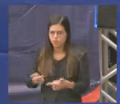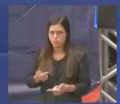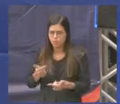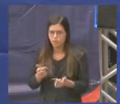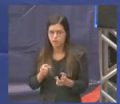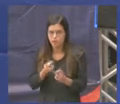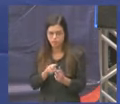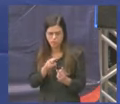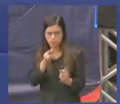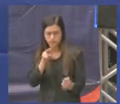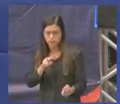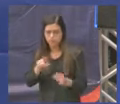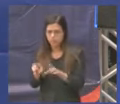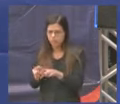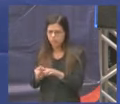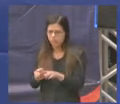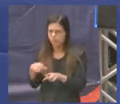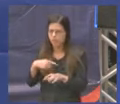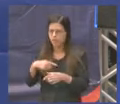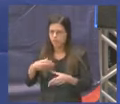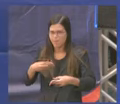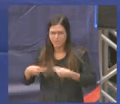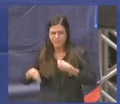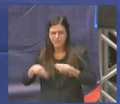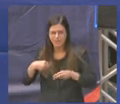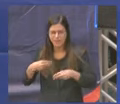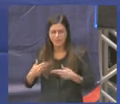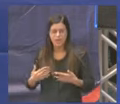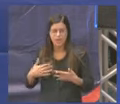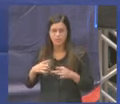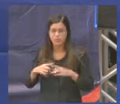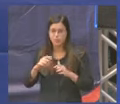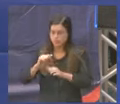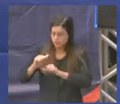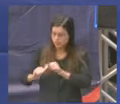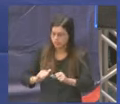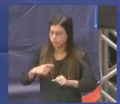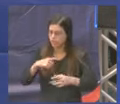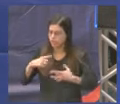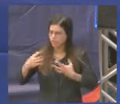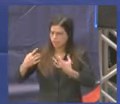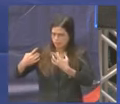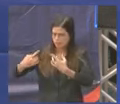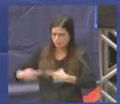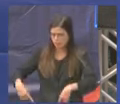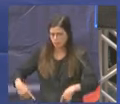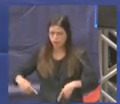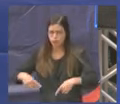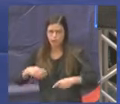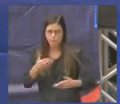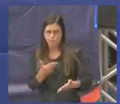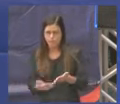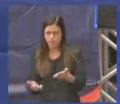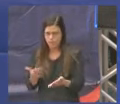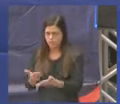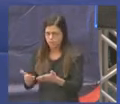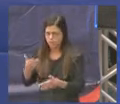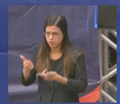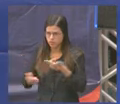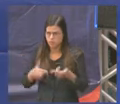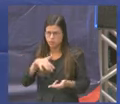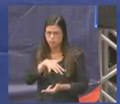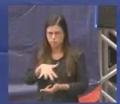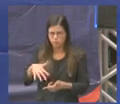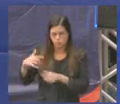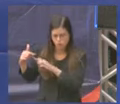maior flexibilidade. No entanto, essa transformação também traz desafios, como a perda de empregos em setores tradicionais